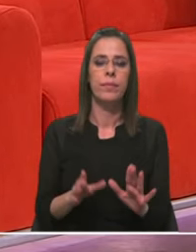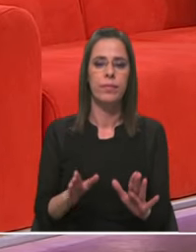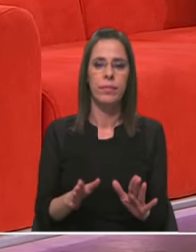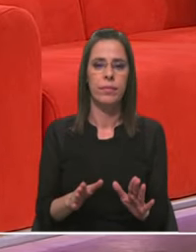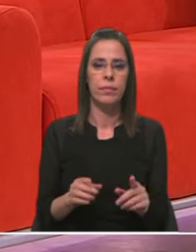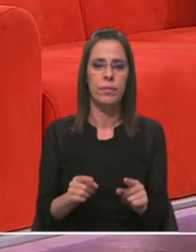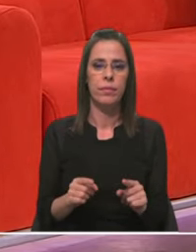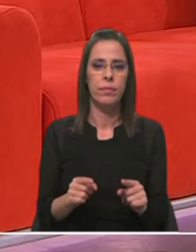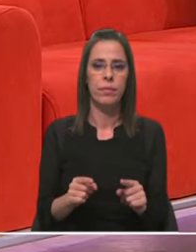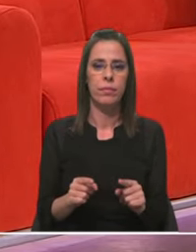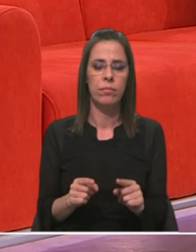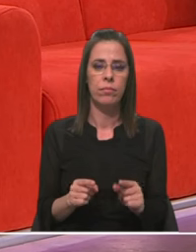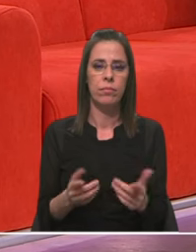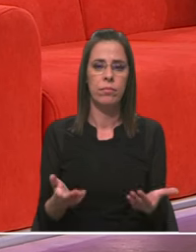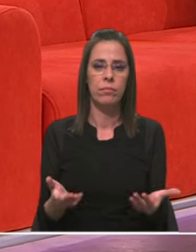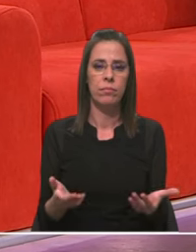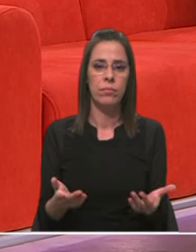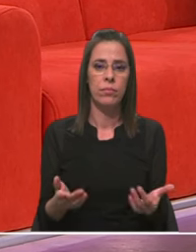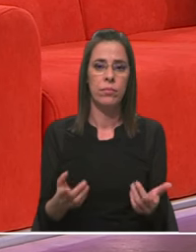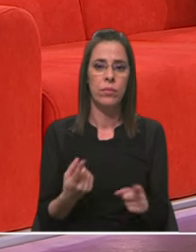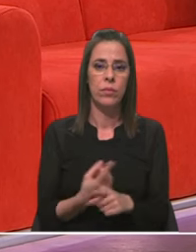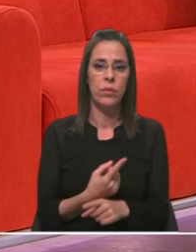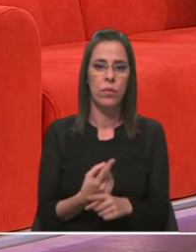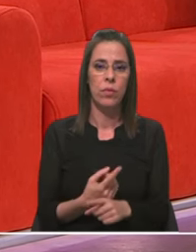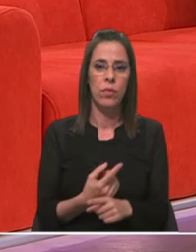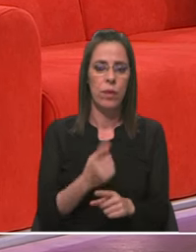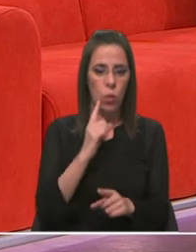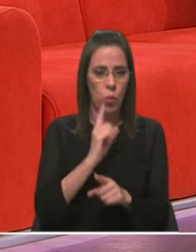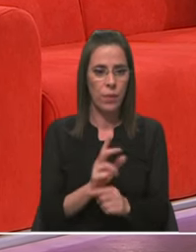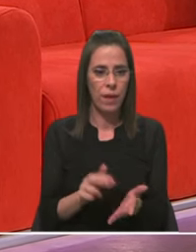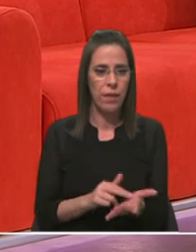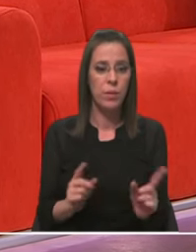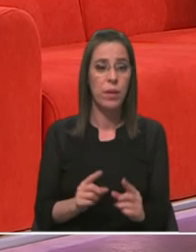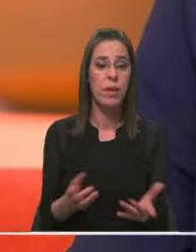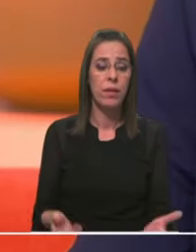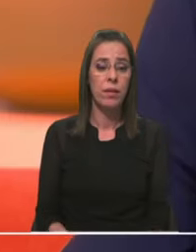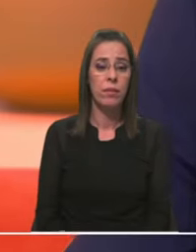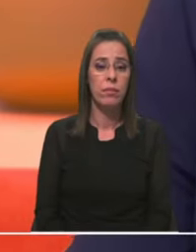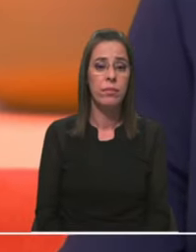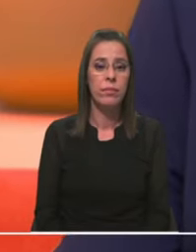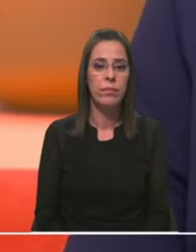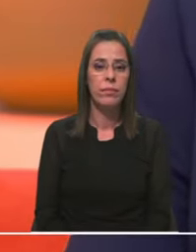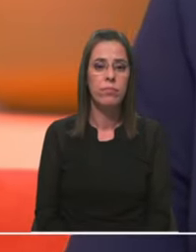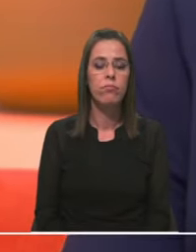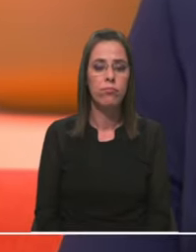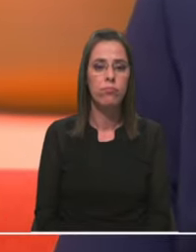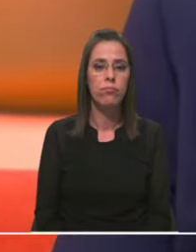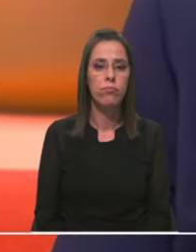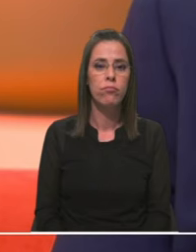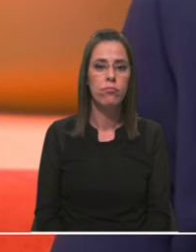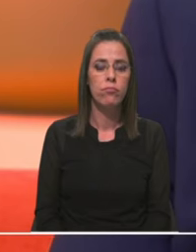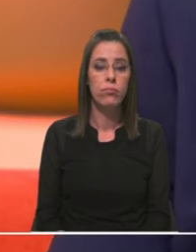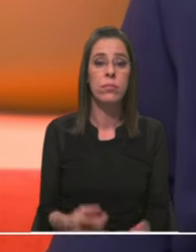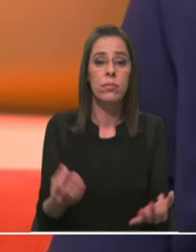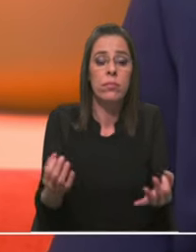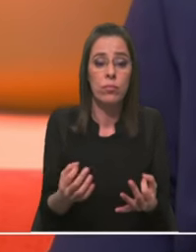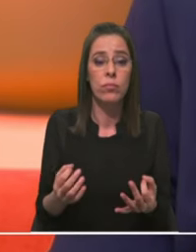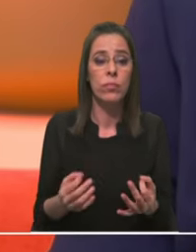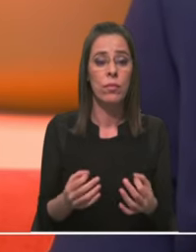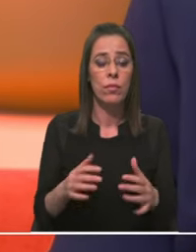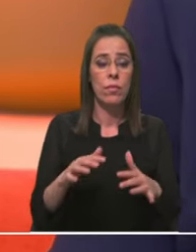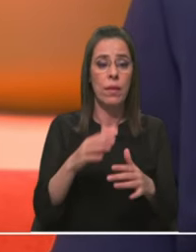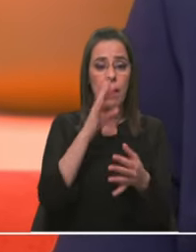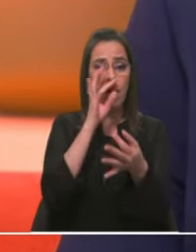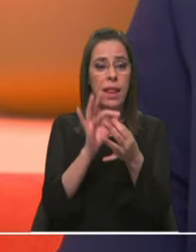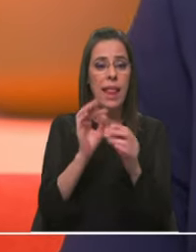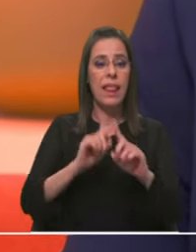eh e eh e as coisas correram como tava a espera ou não correram tiveram tiveram a uma maioria